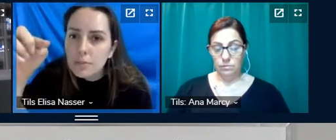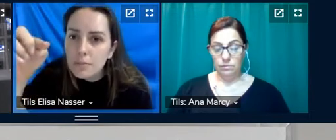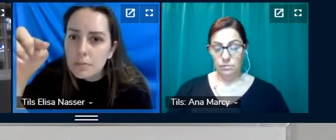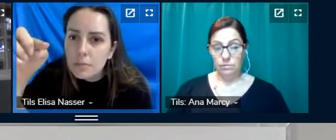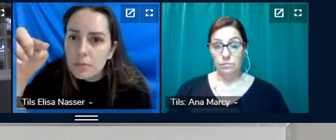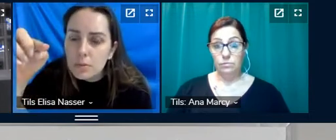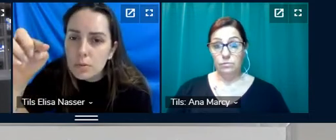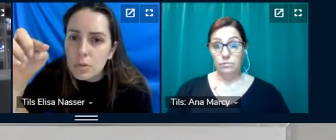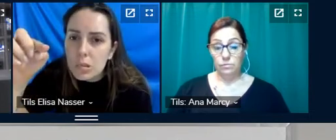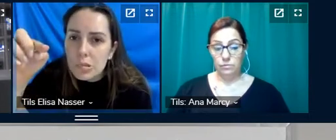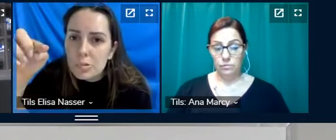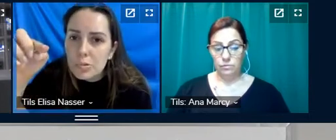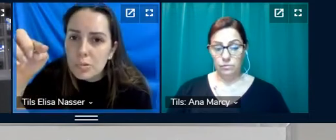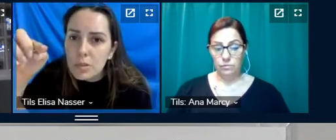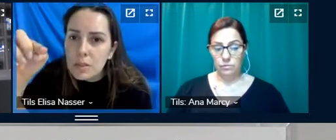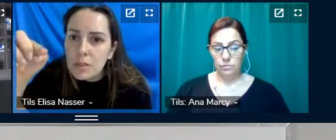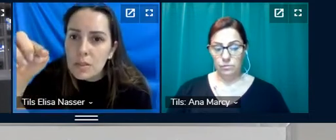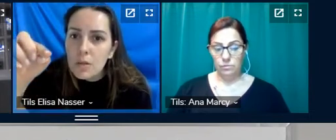Zero vírgula,